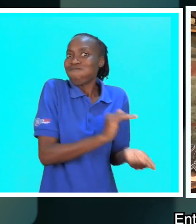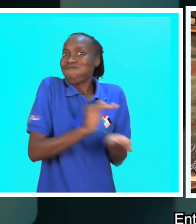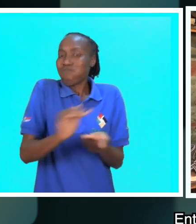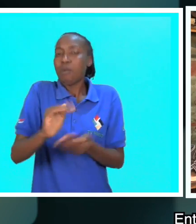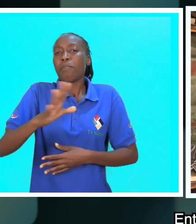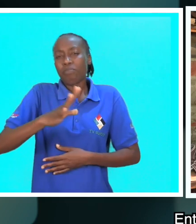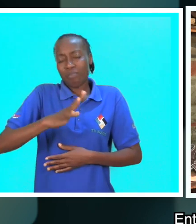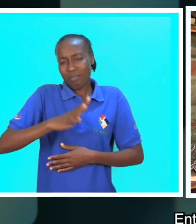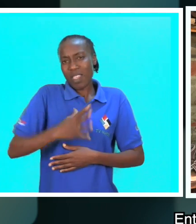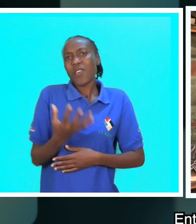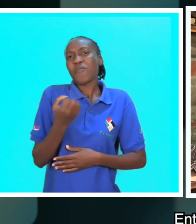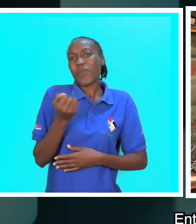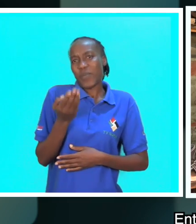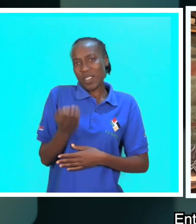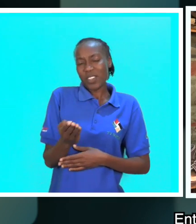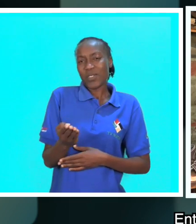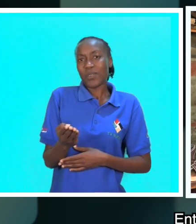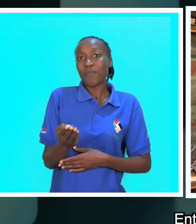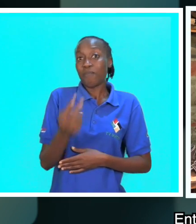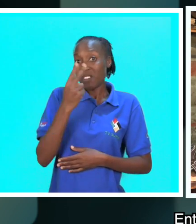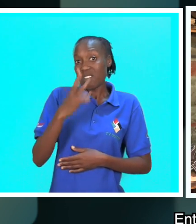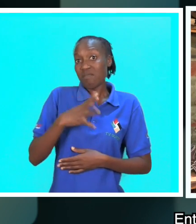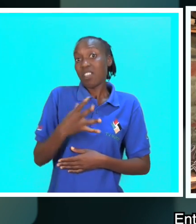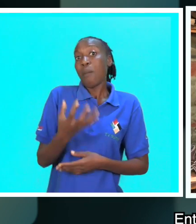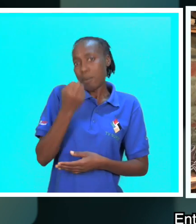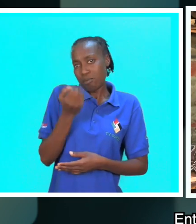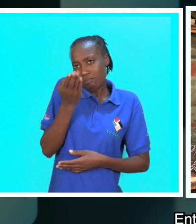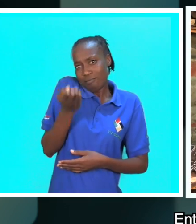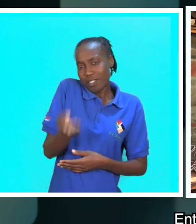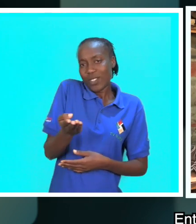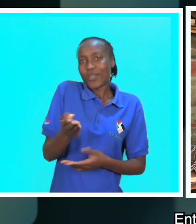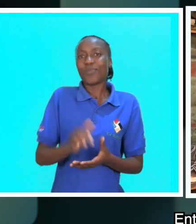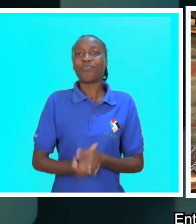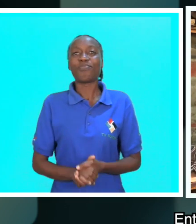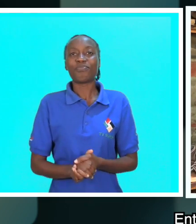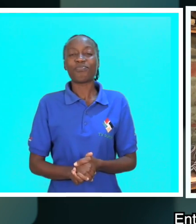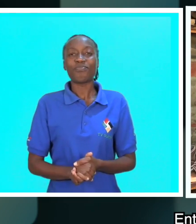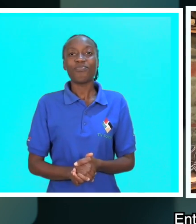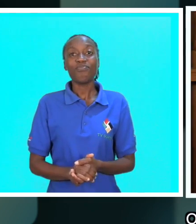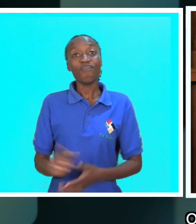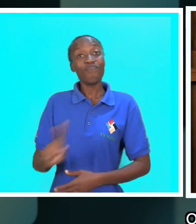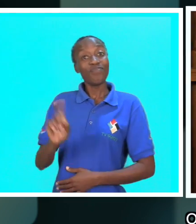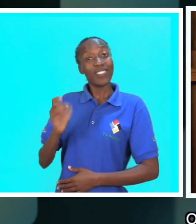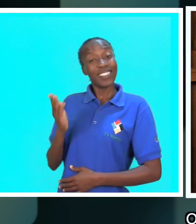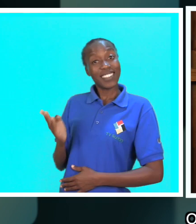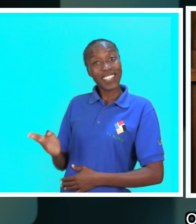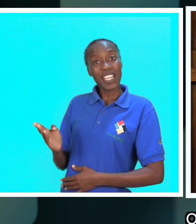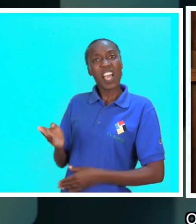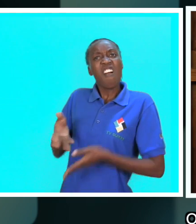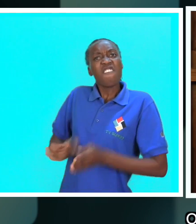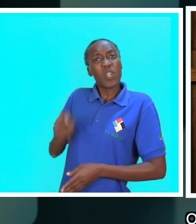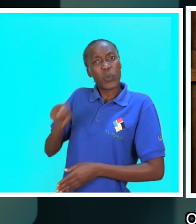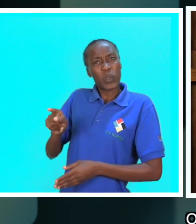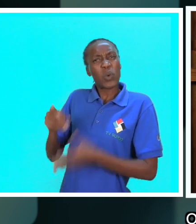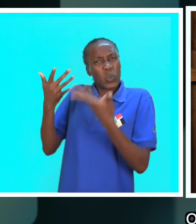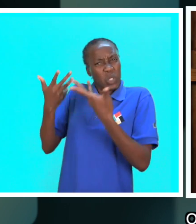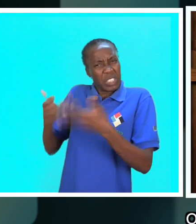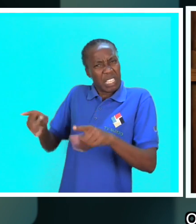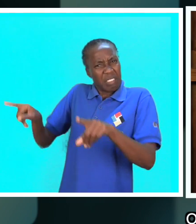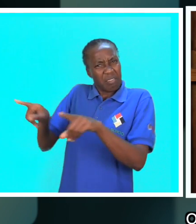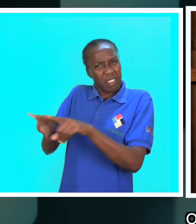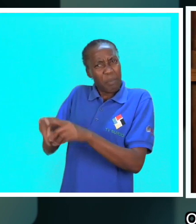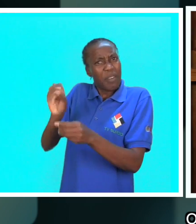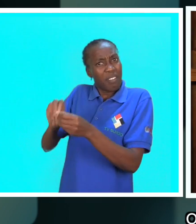tenho acesso disso. Sabe? Tenho acesso disso. E em relação aos seus filhos,